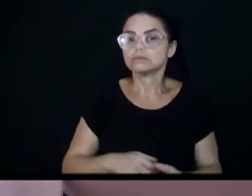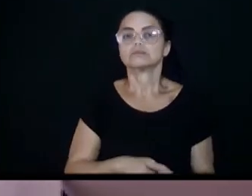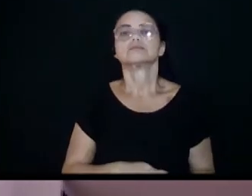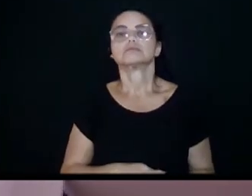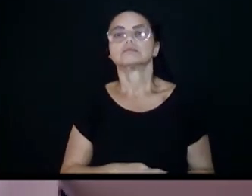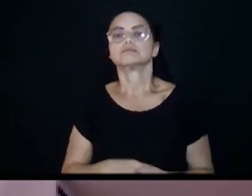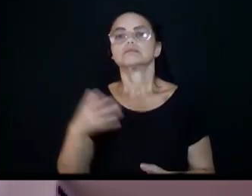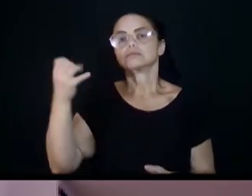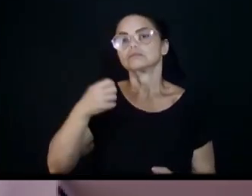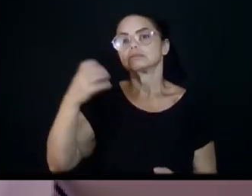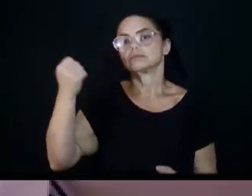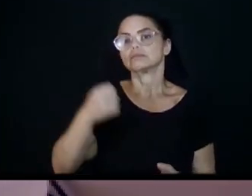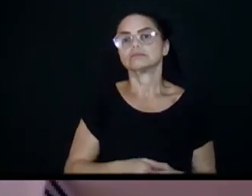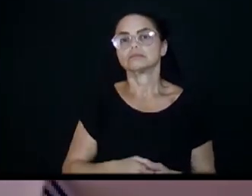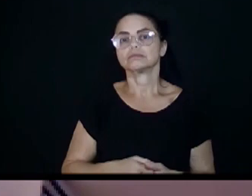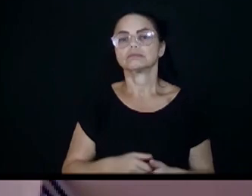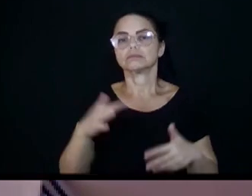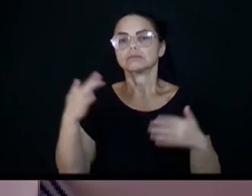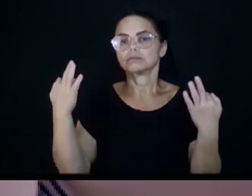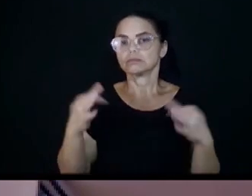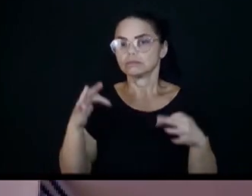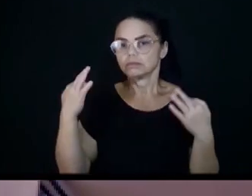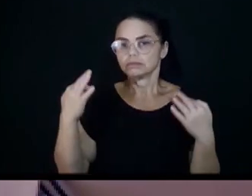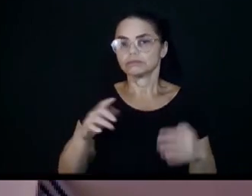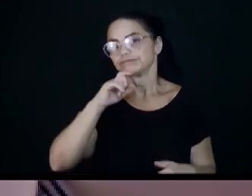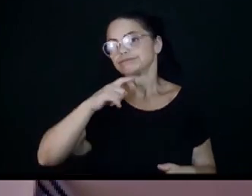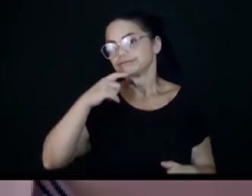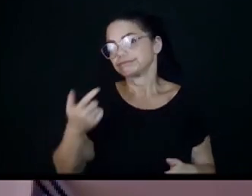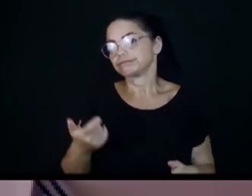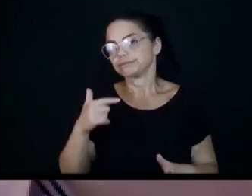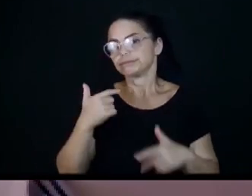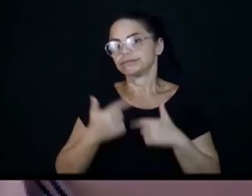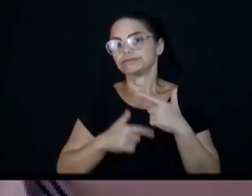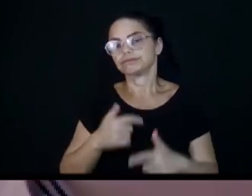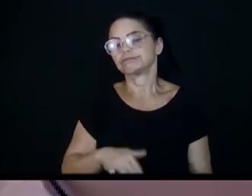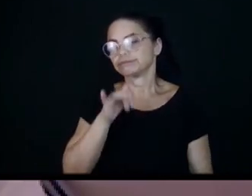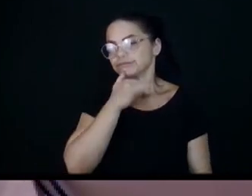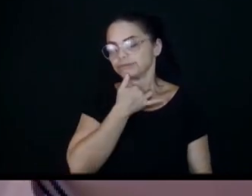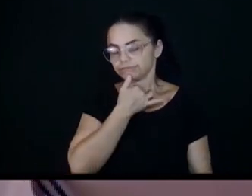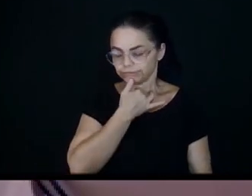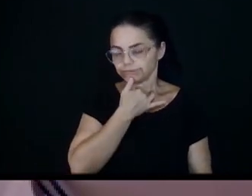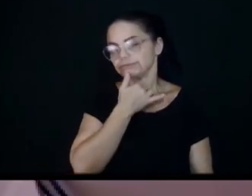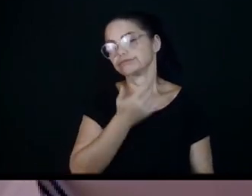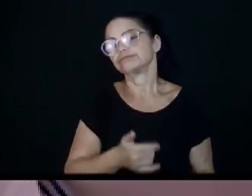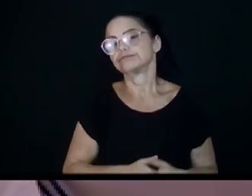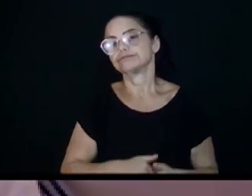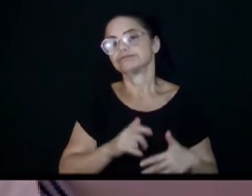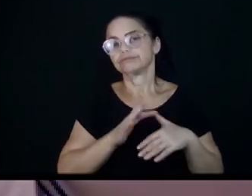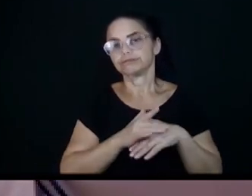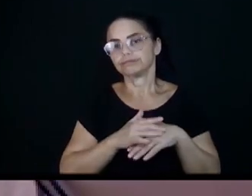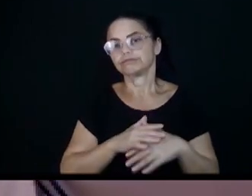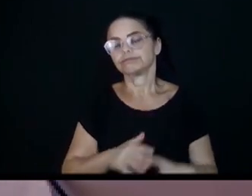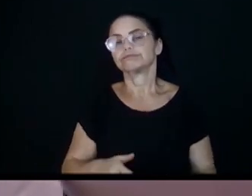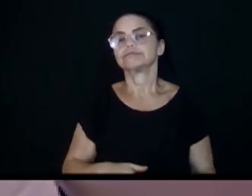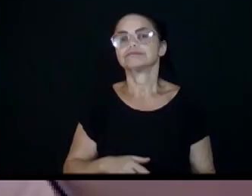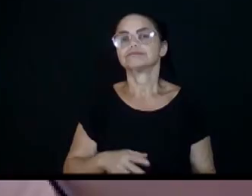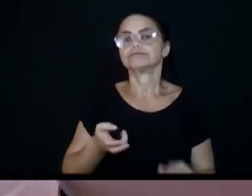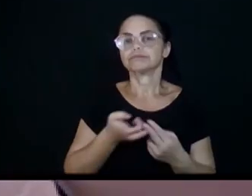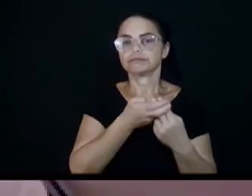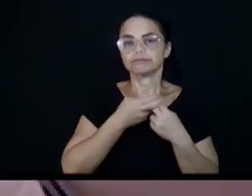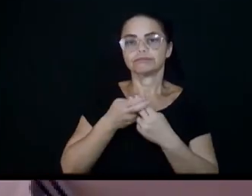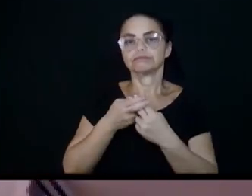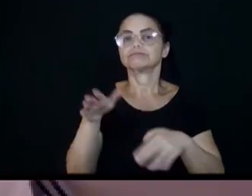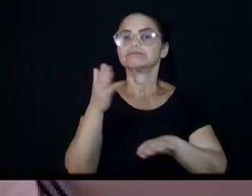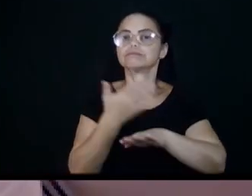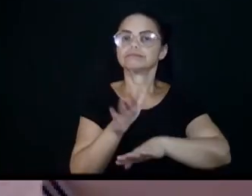auxílio por conta da dor, que não consiga trabalhar? Isso é muito triste, isso é muito ruim. Então, o SUS também ele vai ter uma participação, e a lei